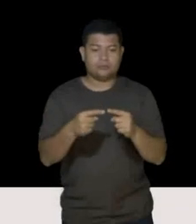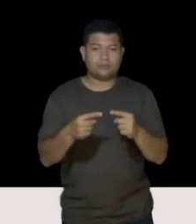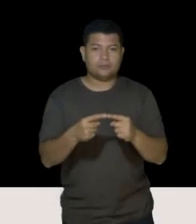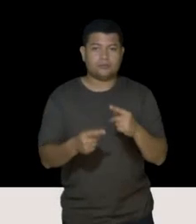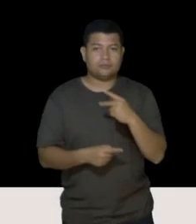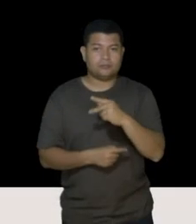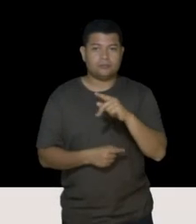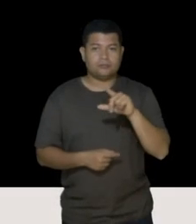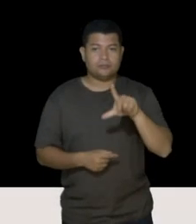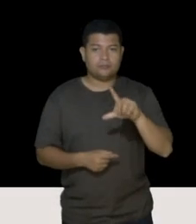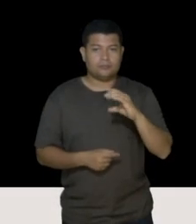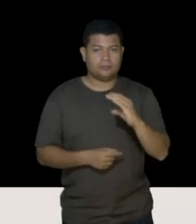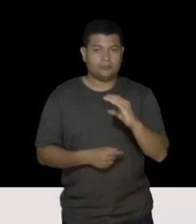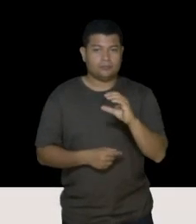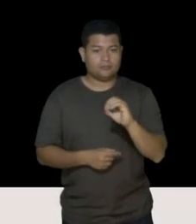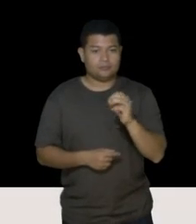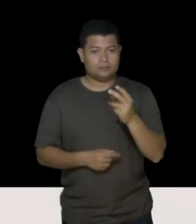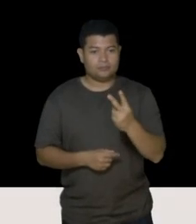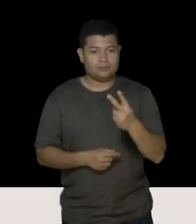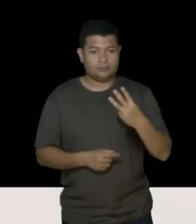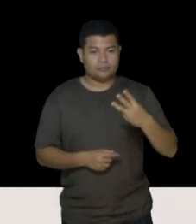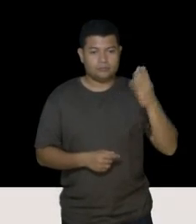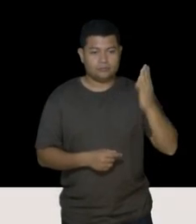ao PLC